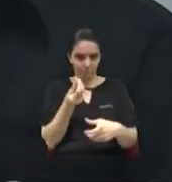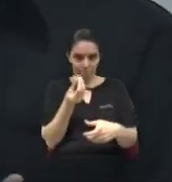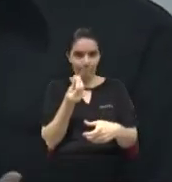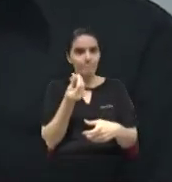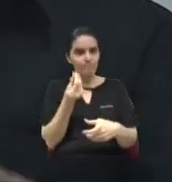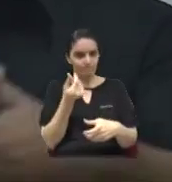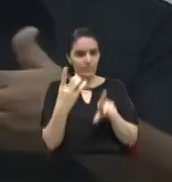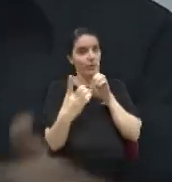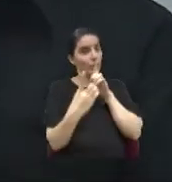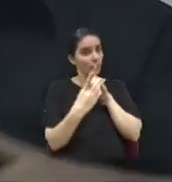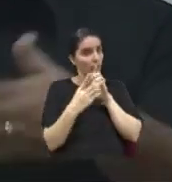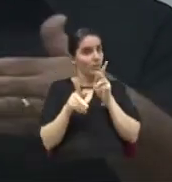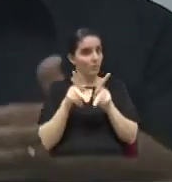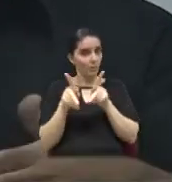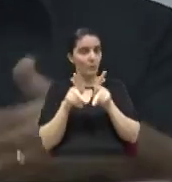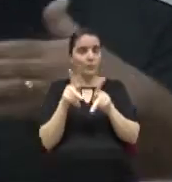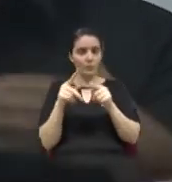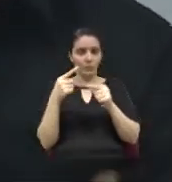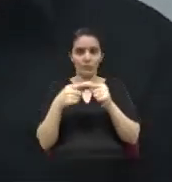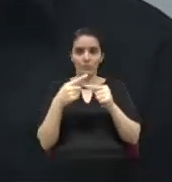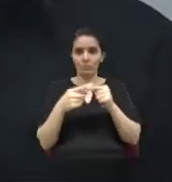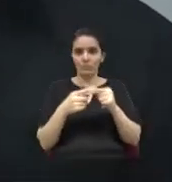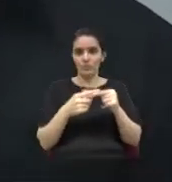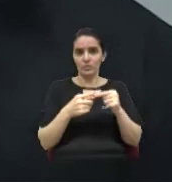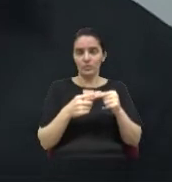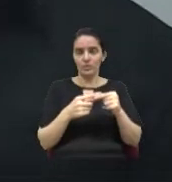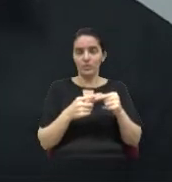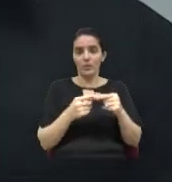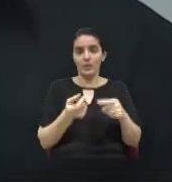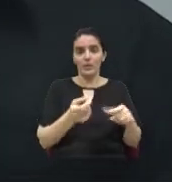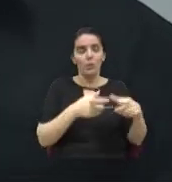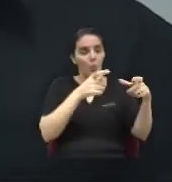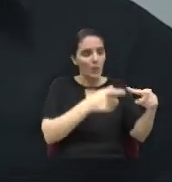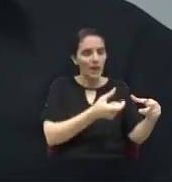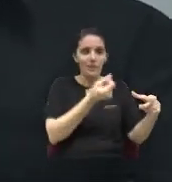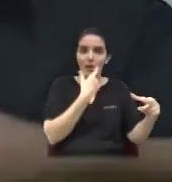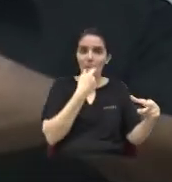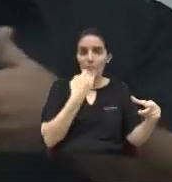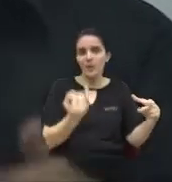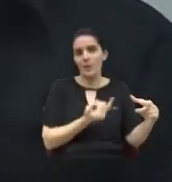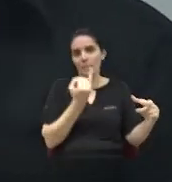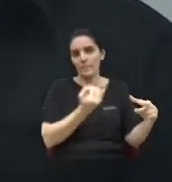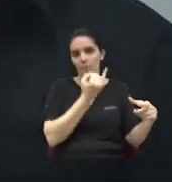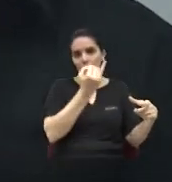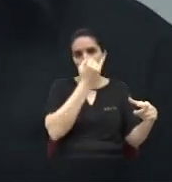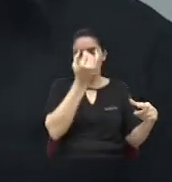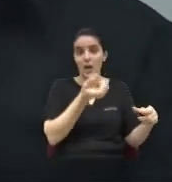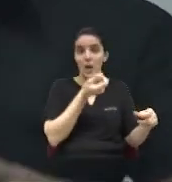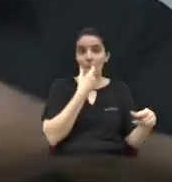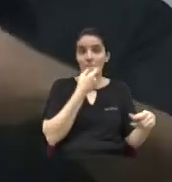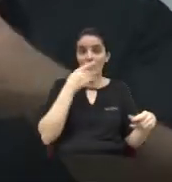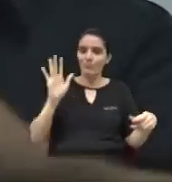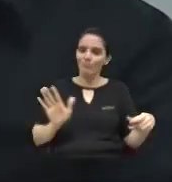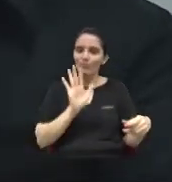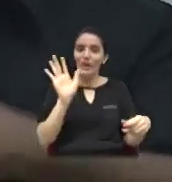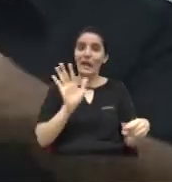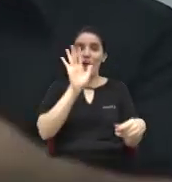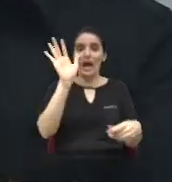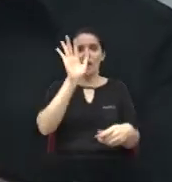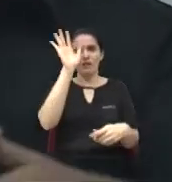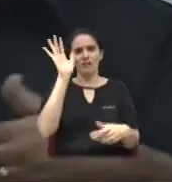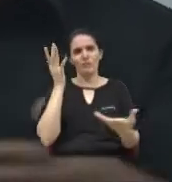a população, porque ali é uma farmácia muito importante, os medicamentos são alto custo, entendeu? É de